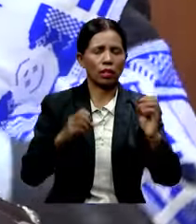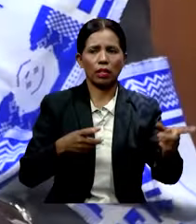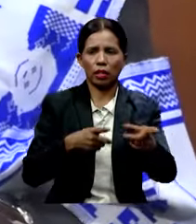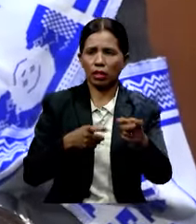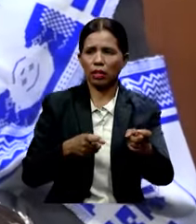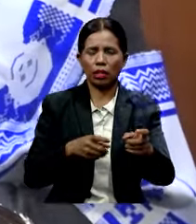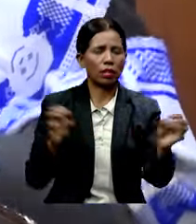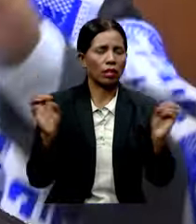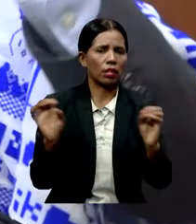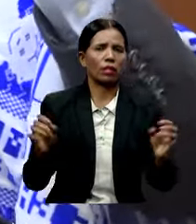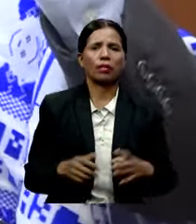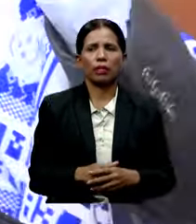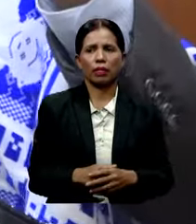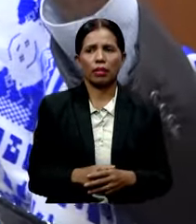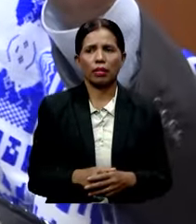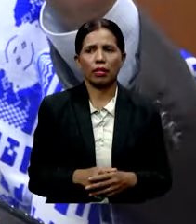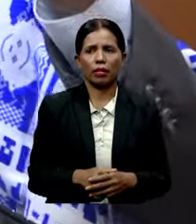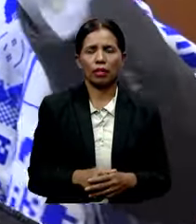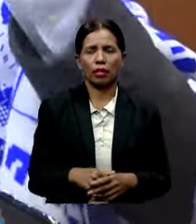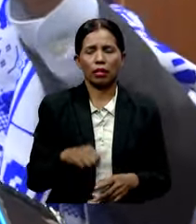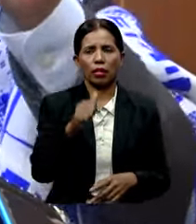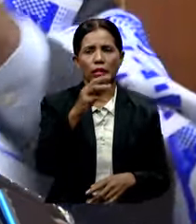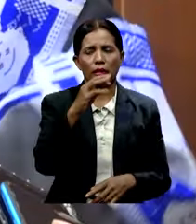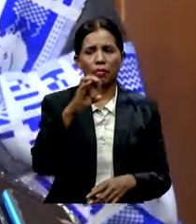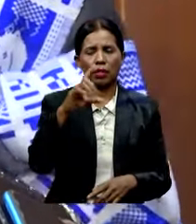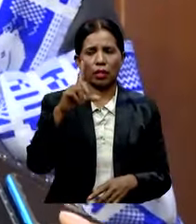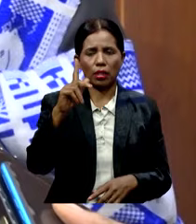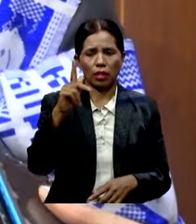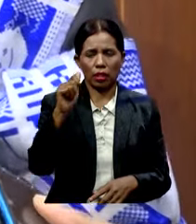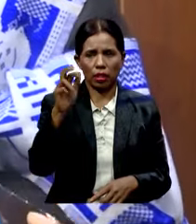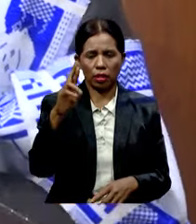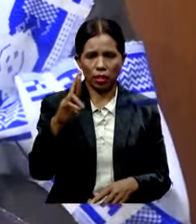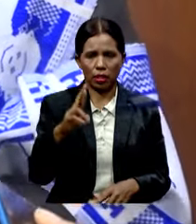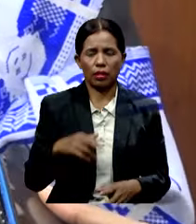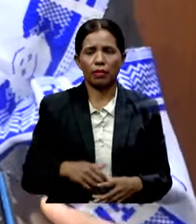de Musa mas leia, a Milcar Cabral.